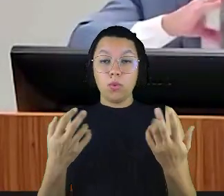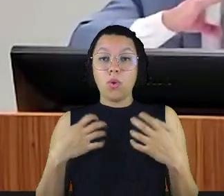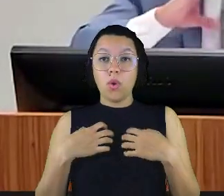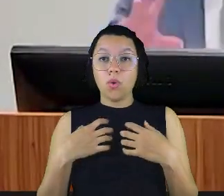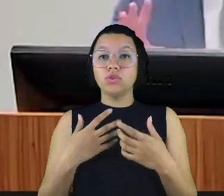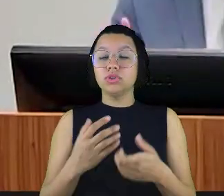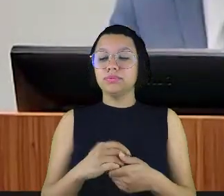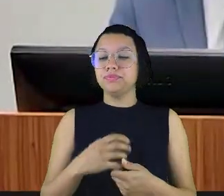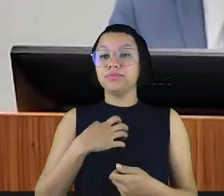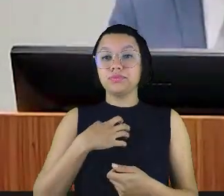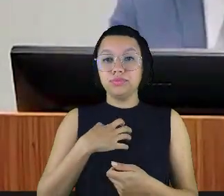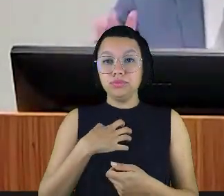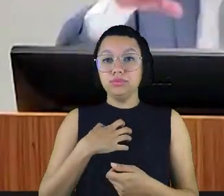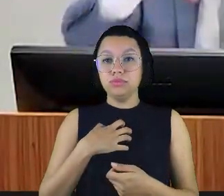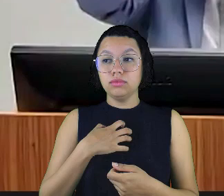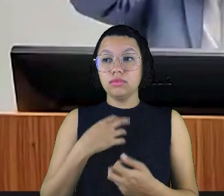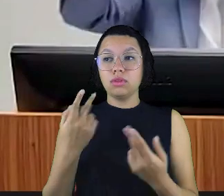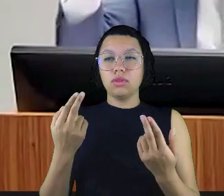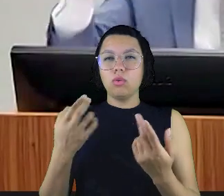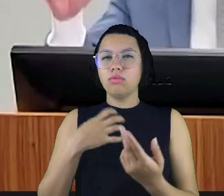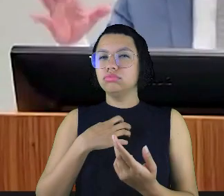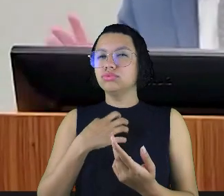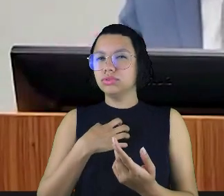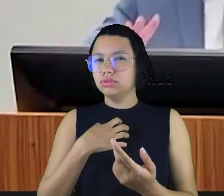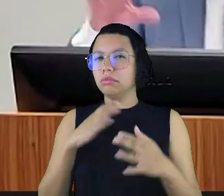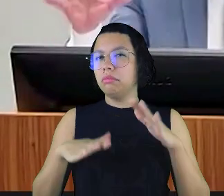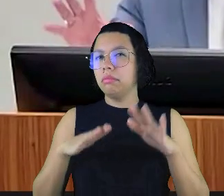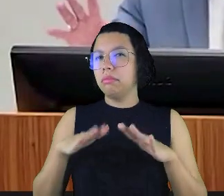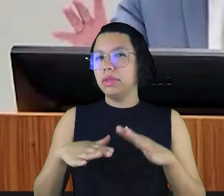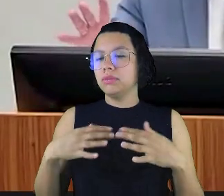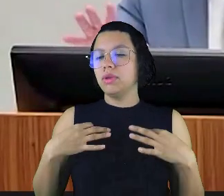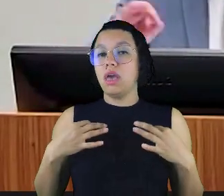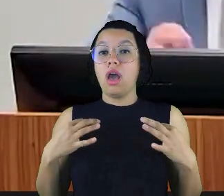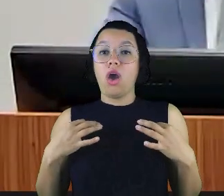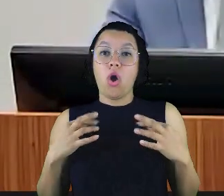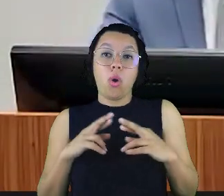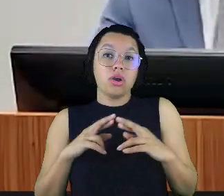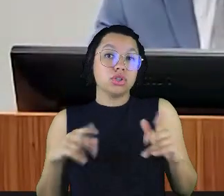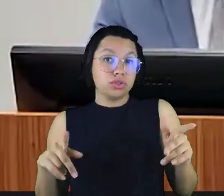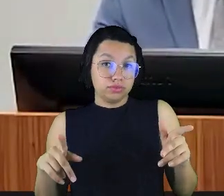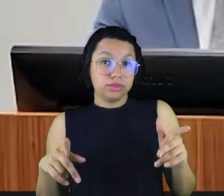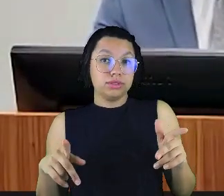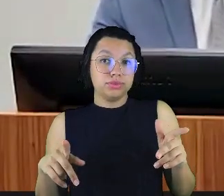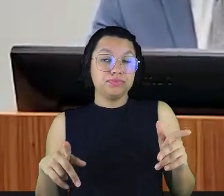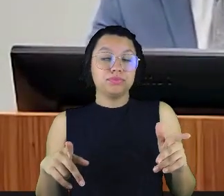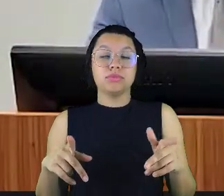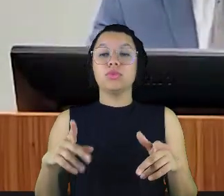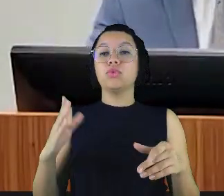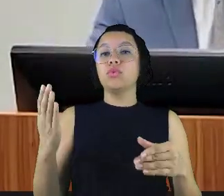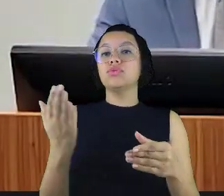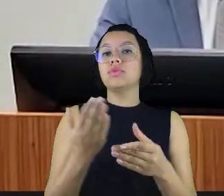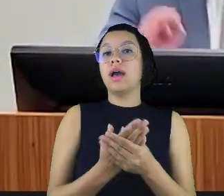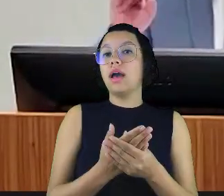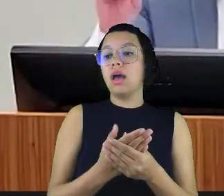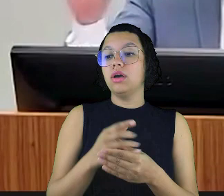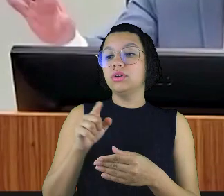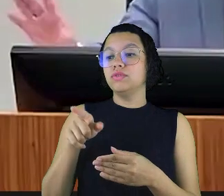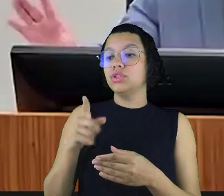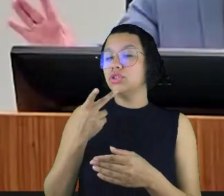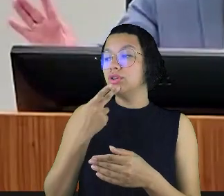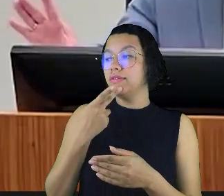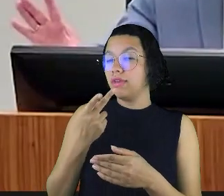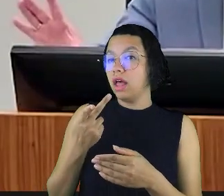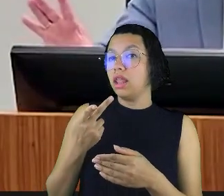é exatamente o mesmo tom, embora a roupa seja diferente, dos casos que você tinha sinalizado, os casos